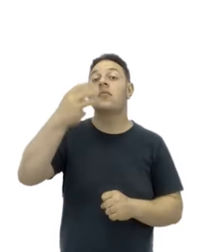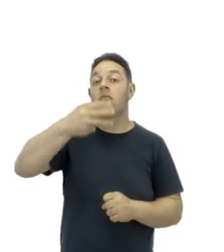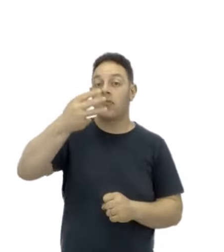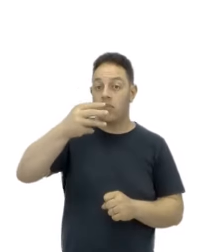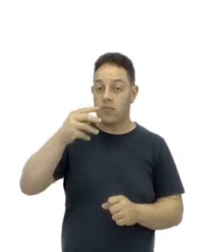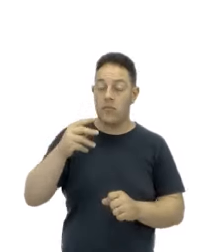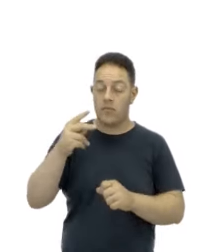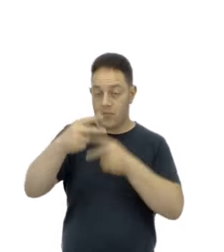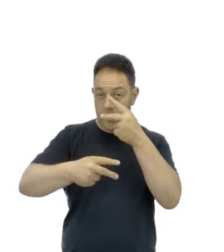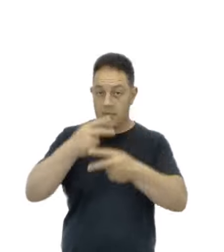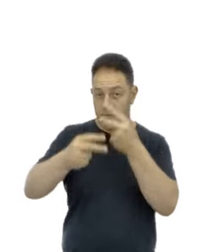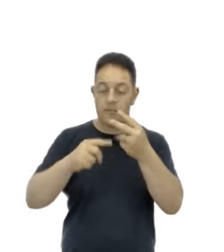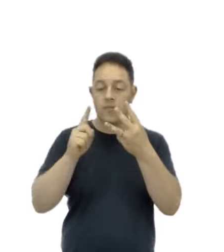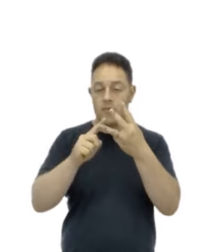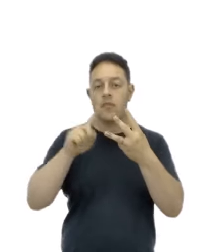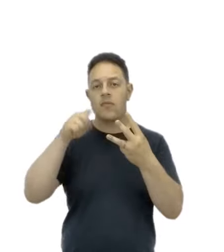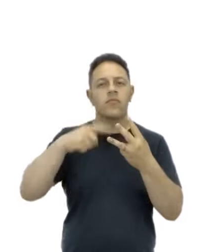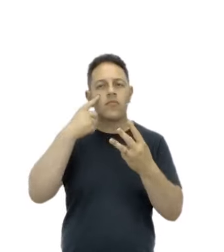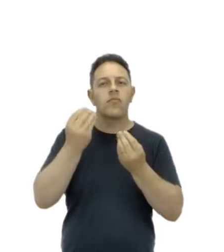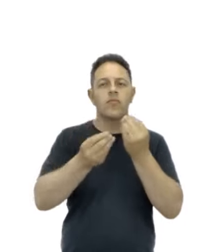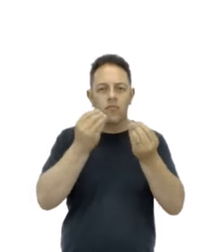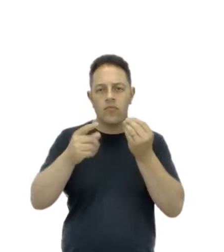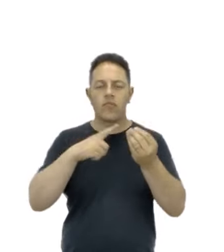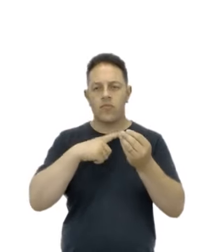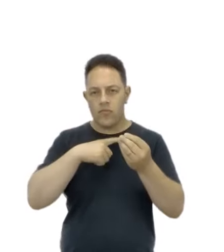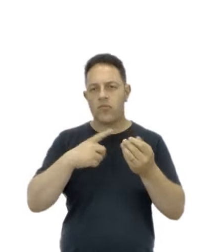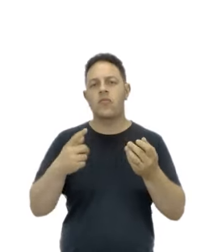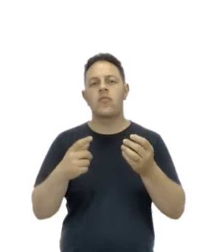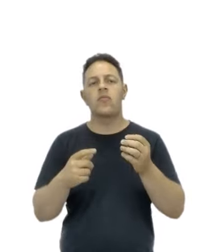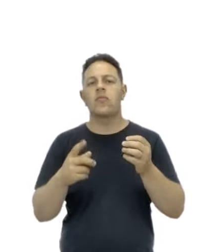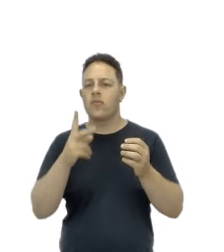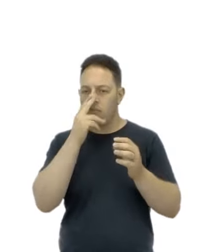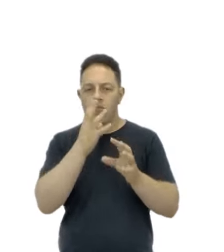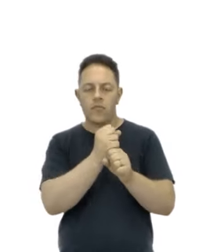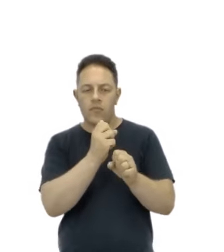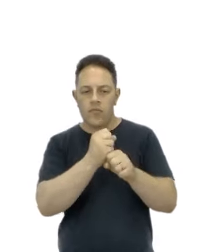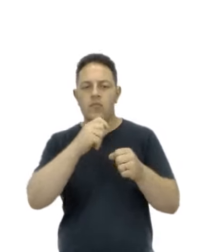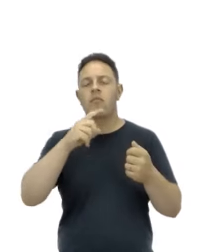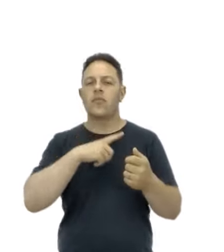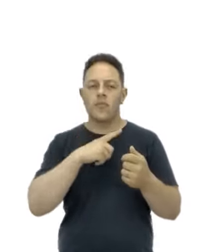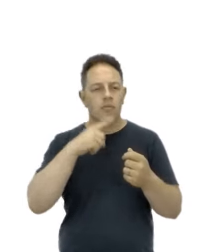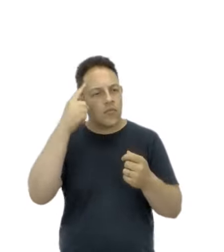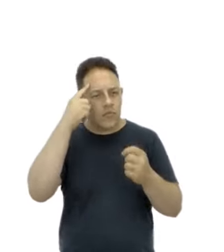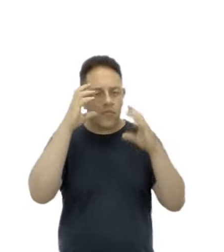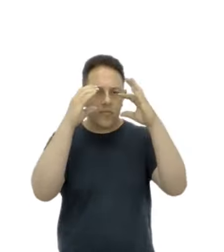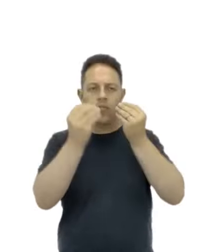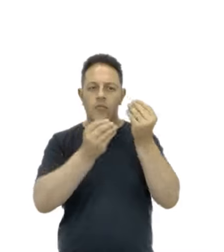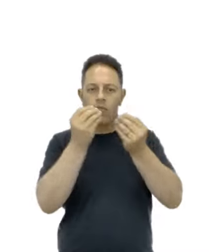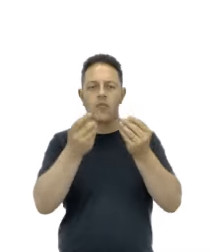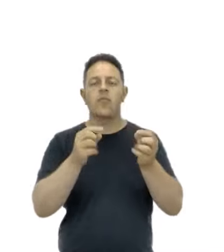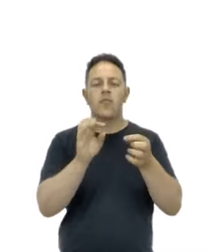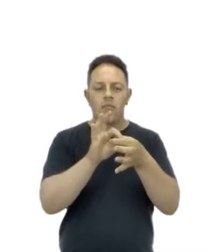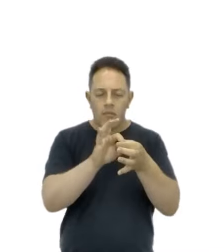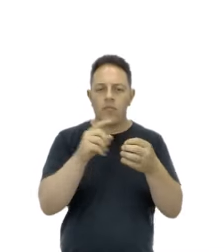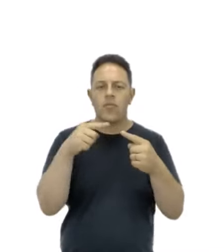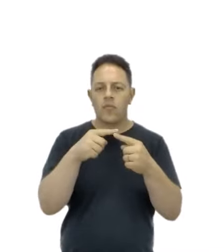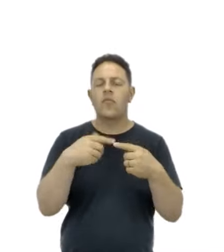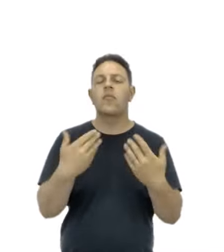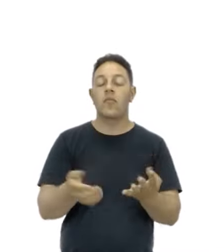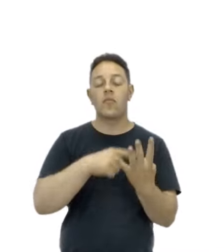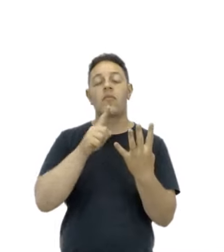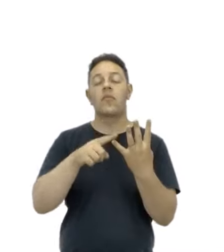bimestre, discutimos o pensamento algébrico, tanto o pensamento funcional quanto o relacional. E no